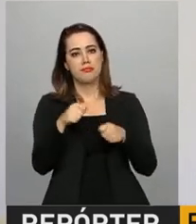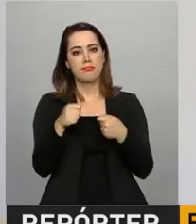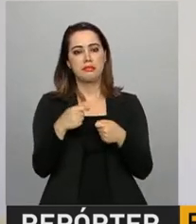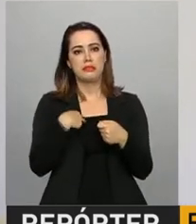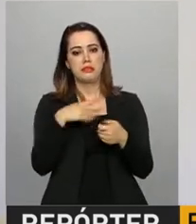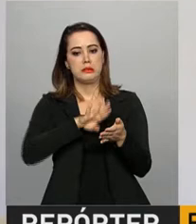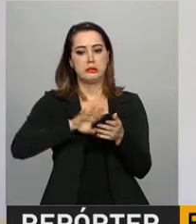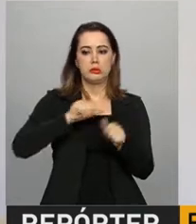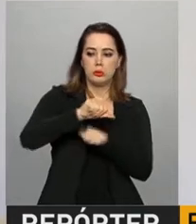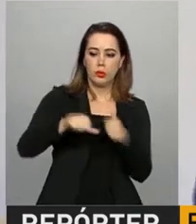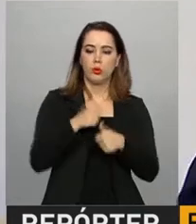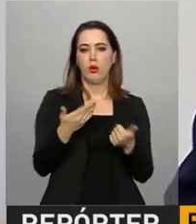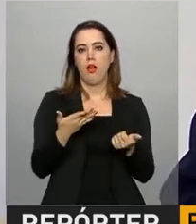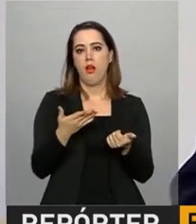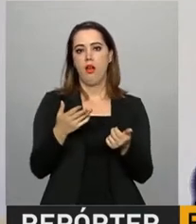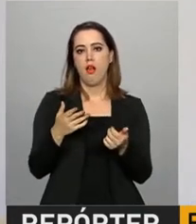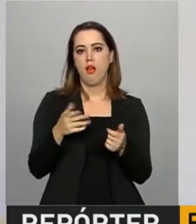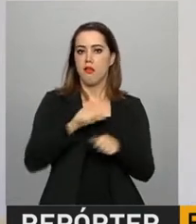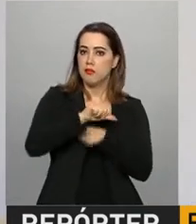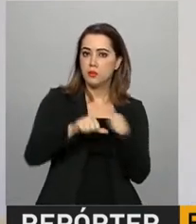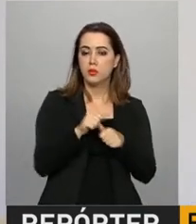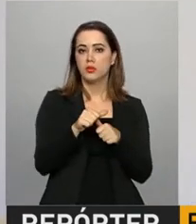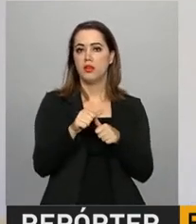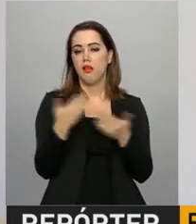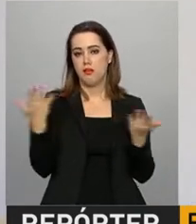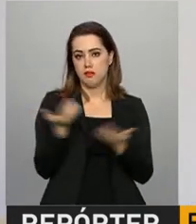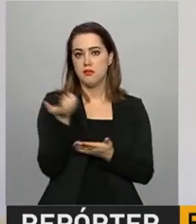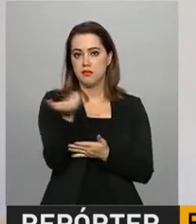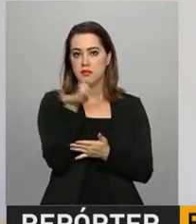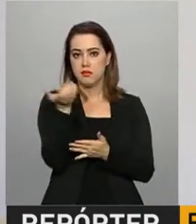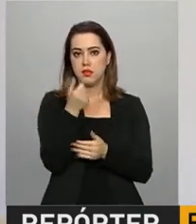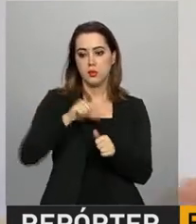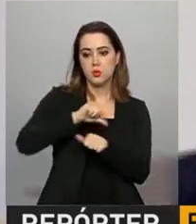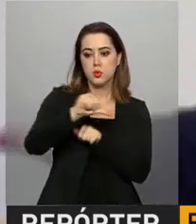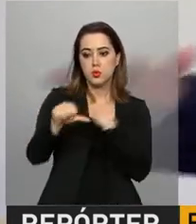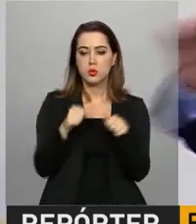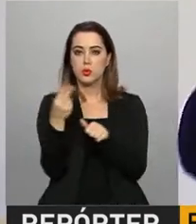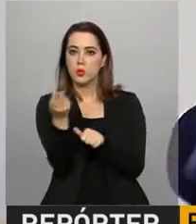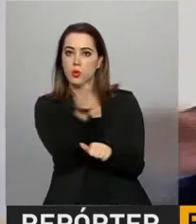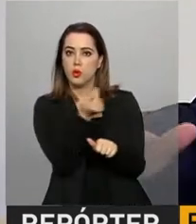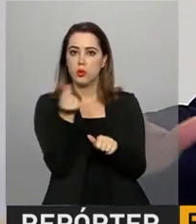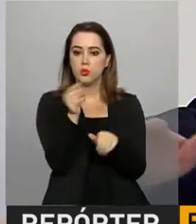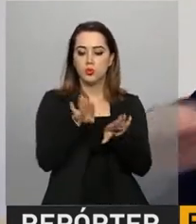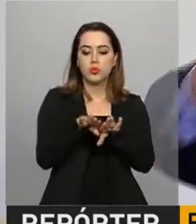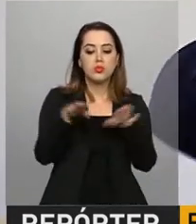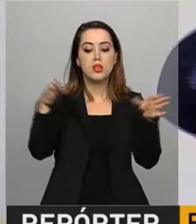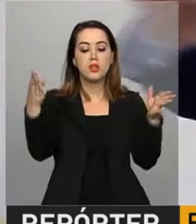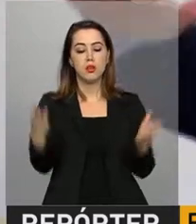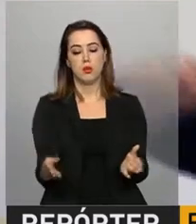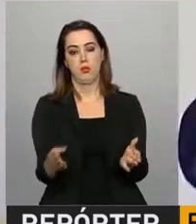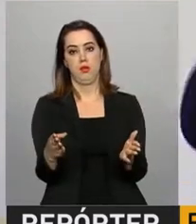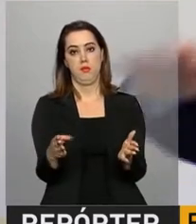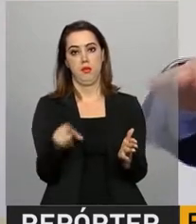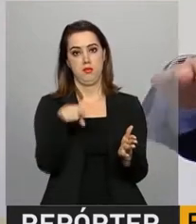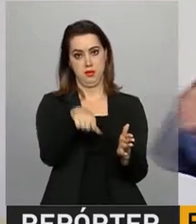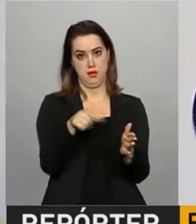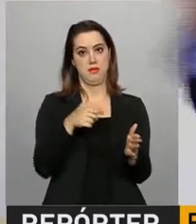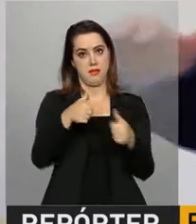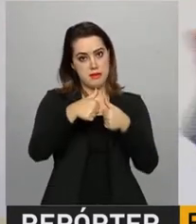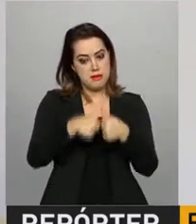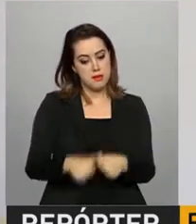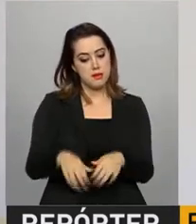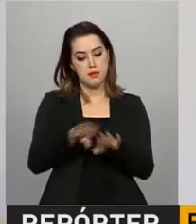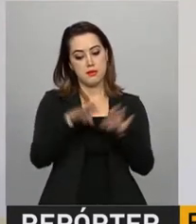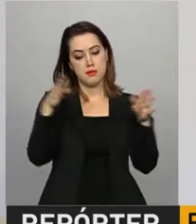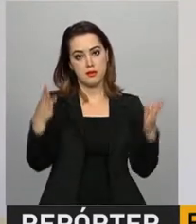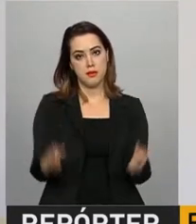trocar. E fizemos esse enfrentamento e queremos trocar então o dinheiro que está na mesa, que eu sempre digo, olha, o que está na mesa é